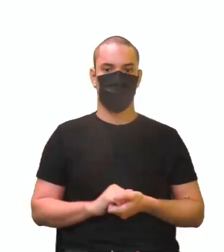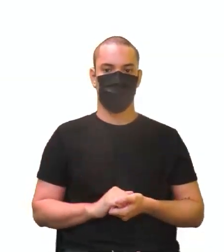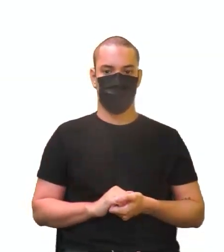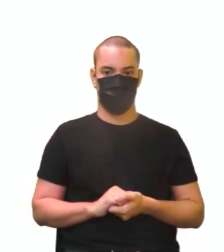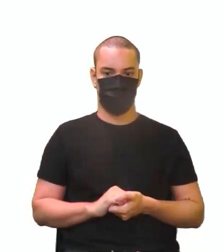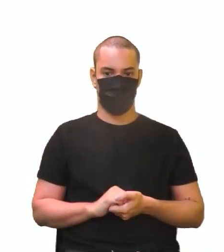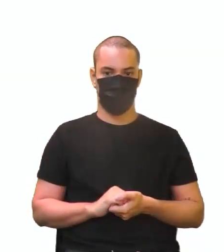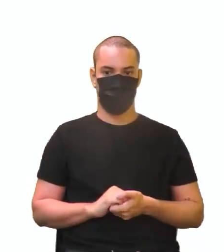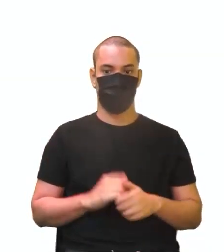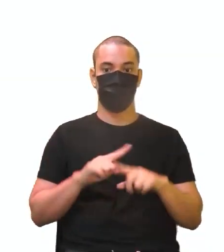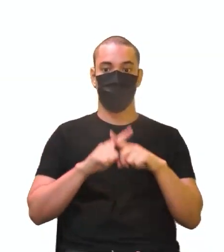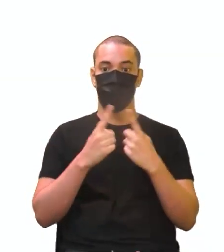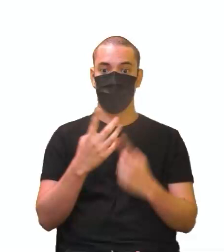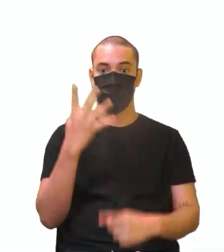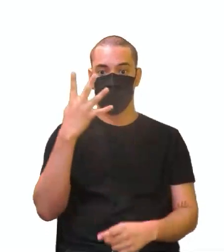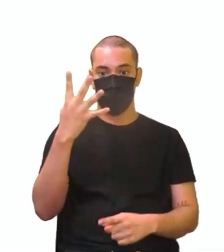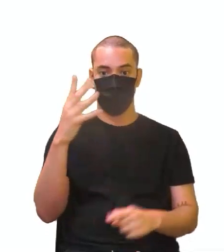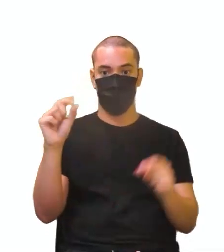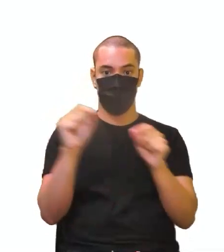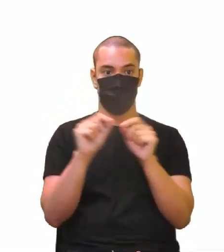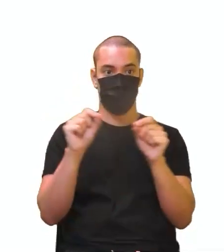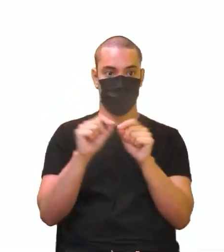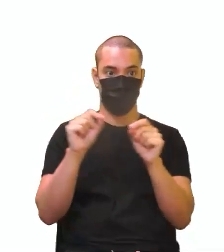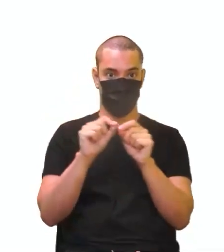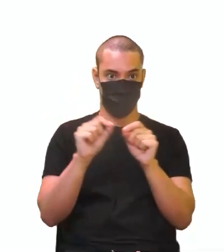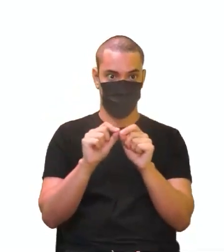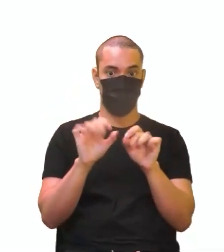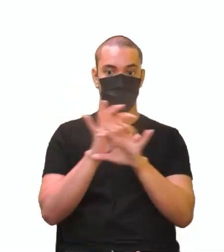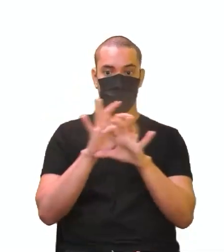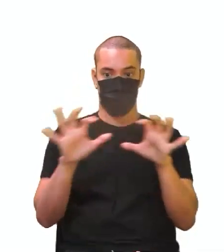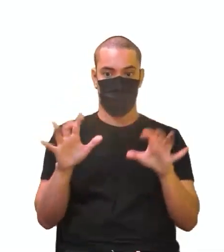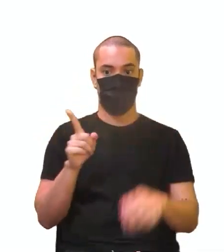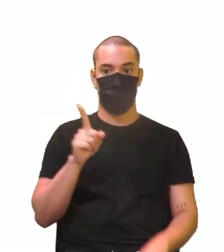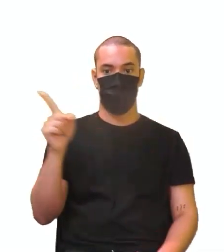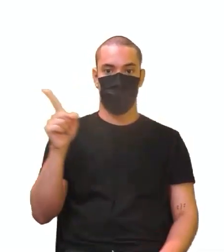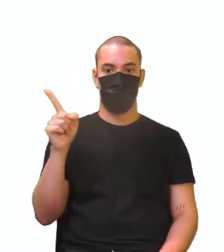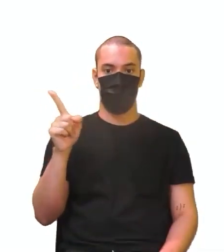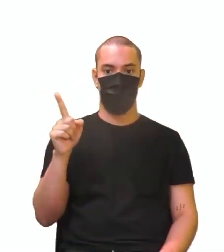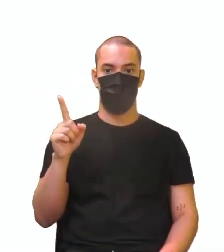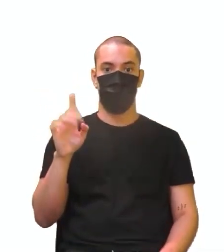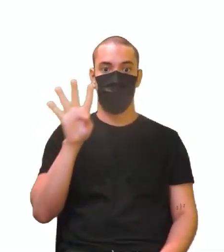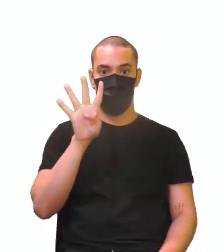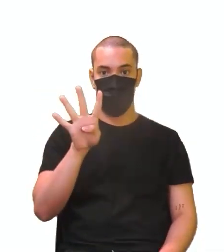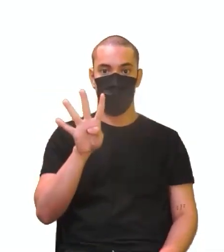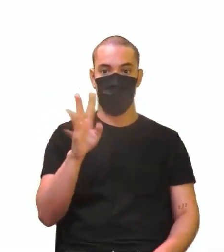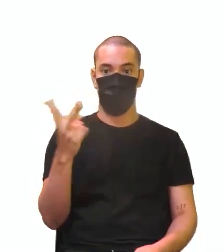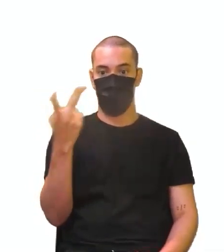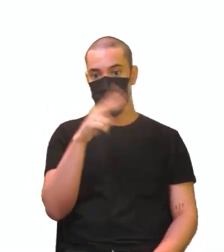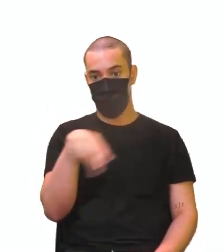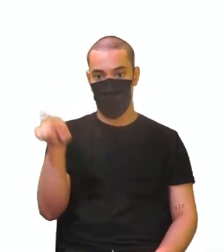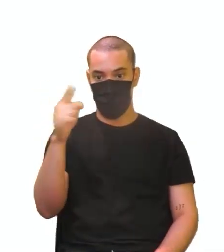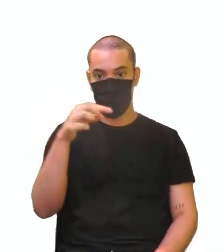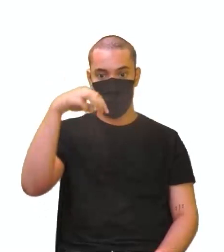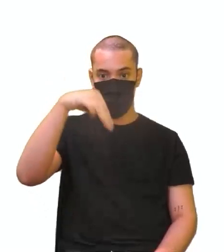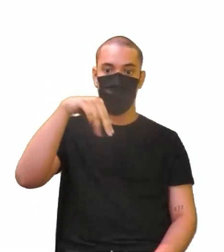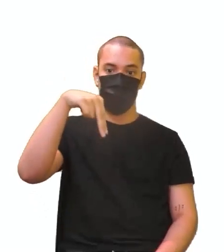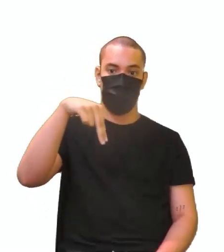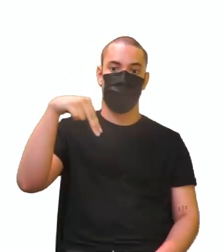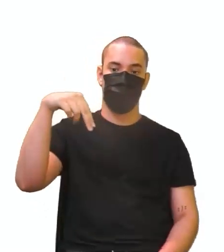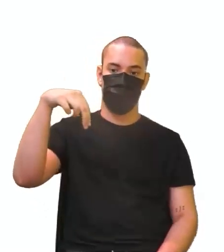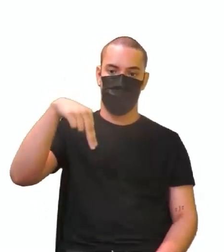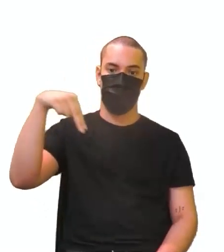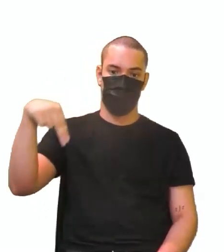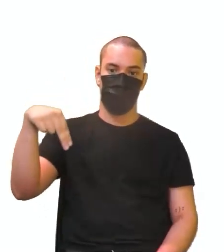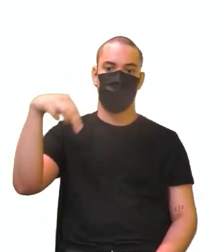só, nos quatro cruzamentos que eles fizeram, a questão dizendo, em quatro cruzamentos entre o indivíduo MN e o